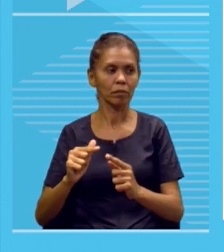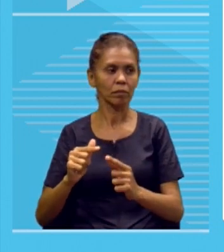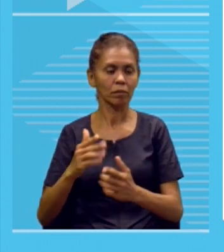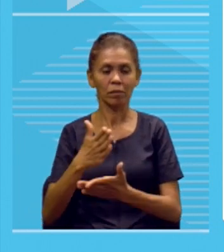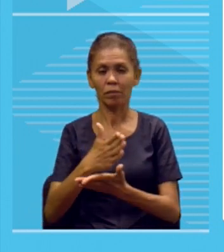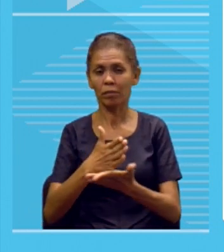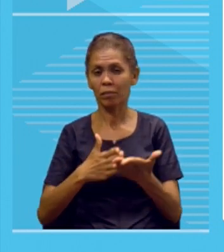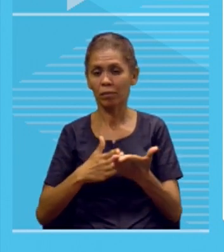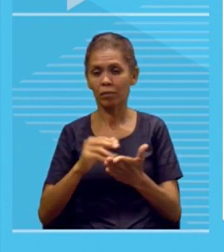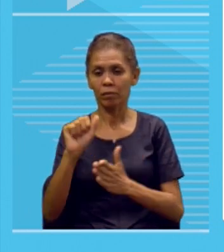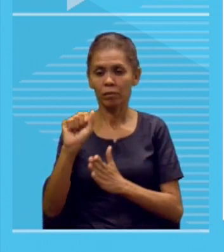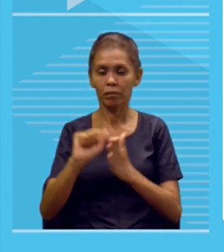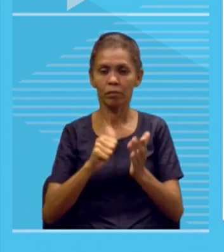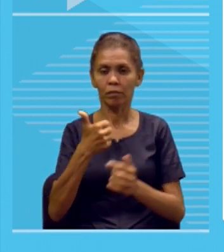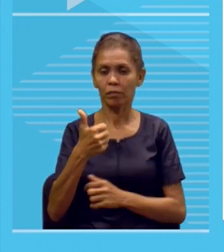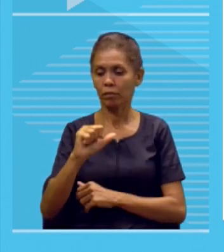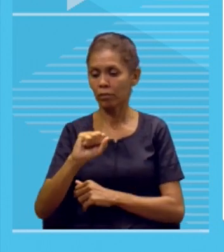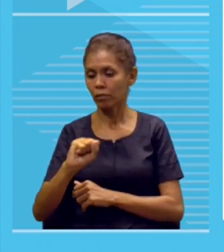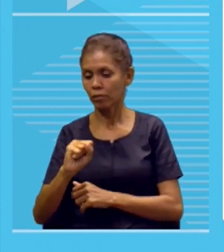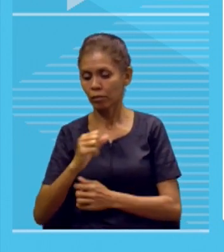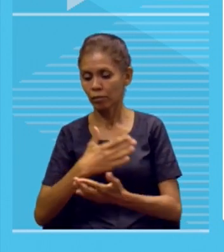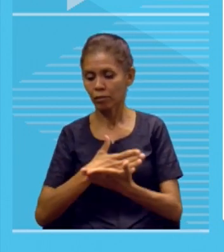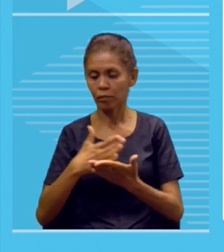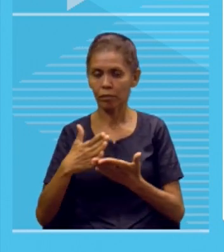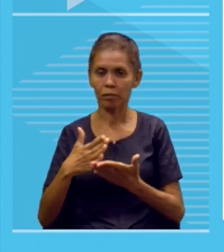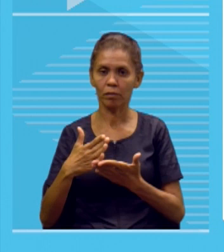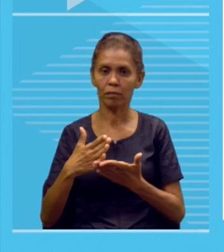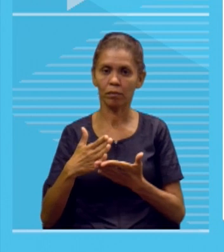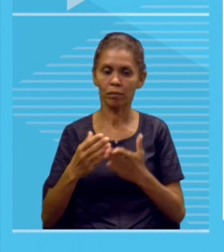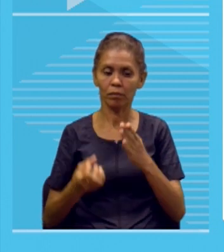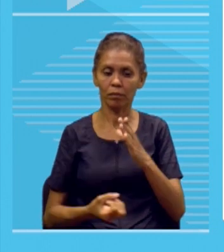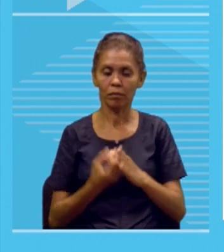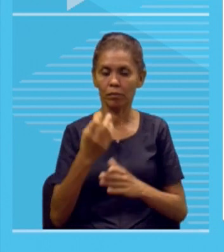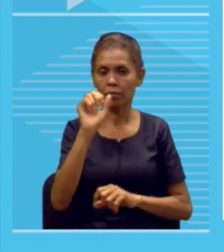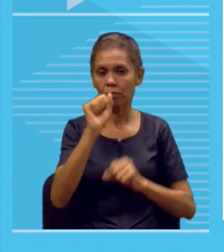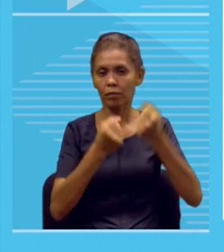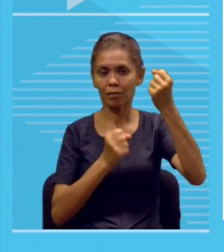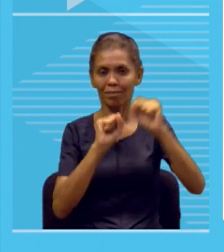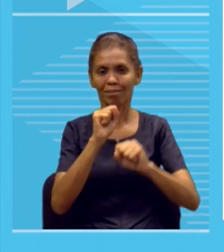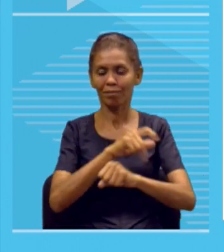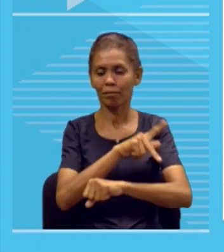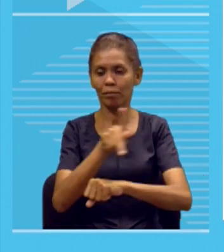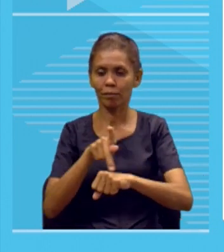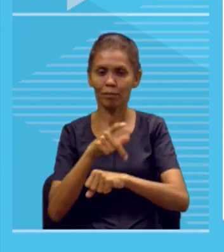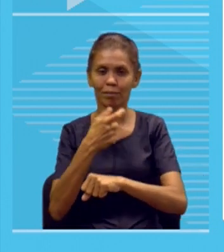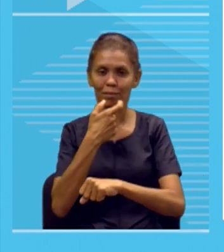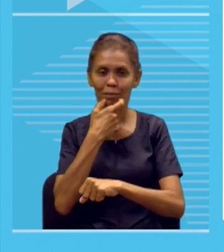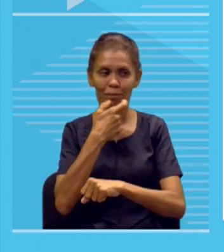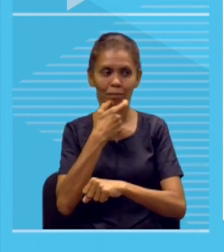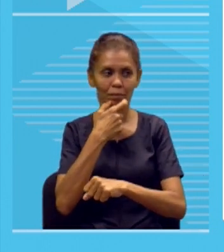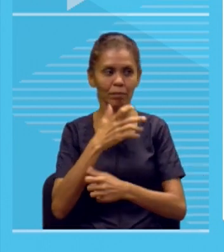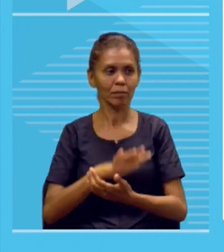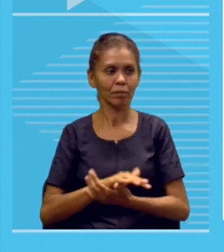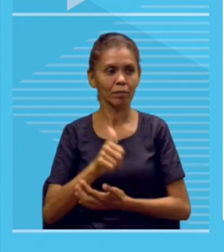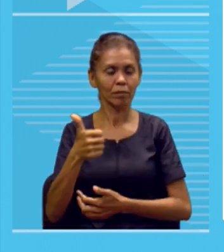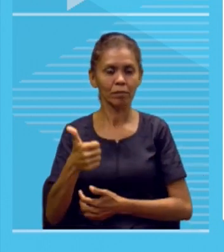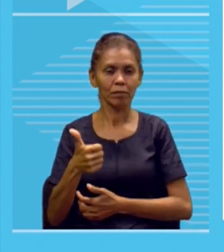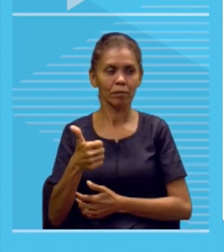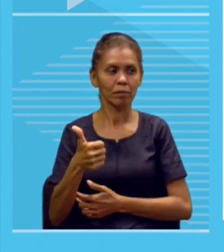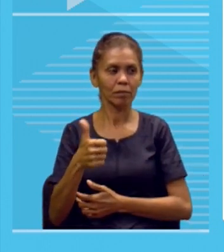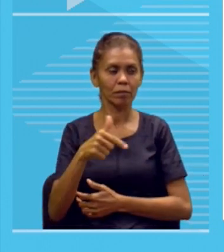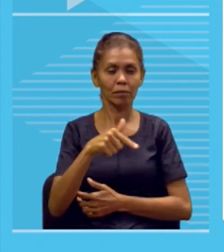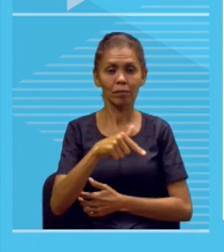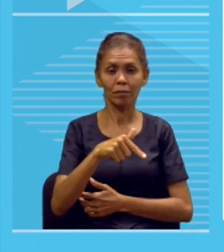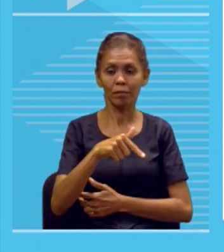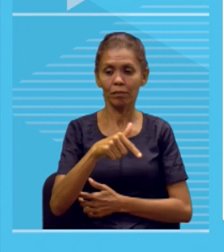metade do século XVIII. Então não tem como, né? 1750, metade do século